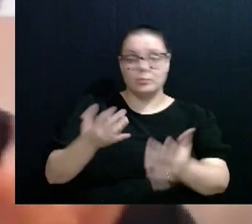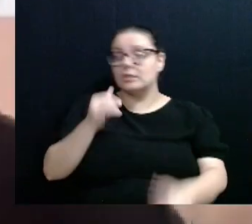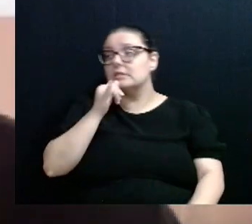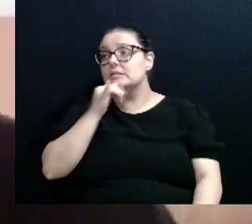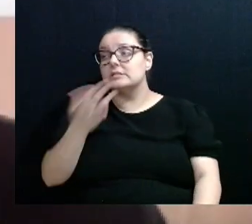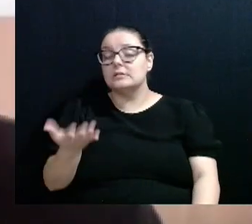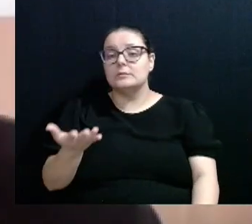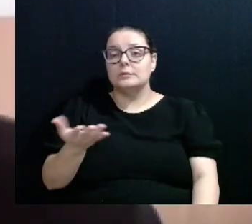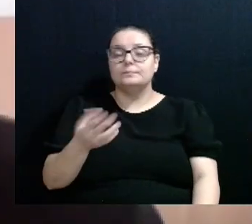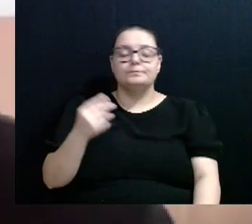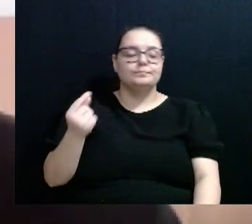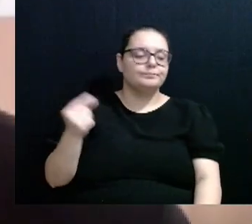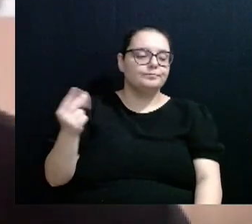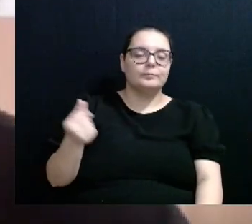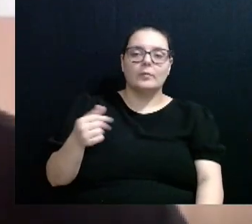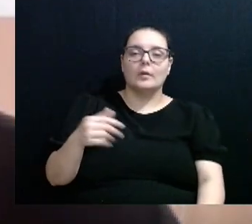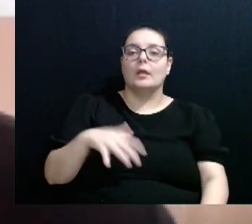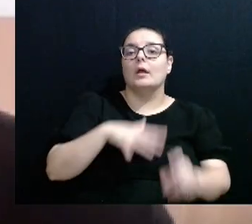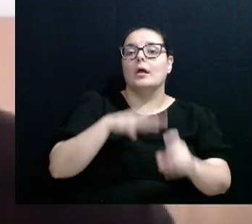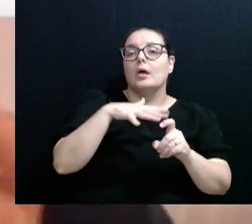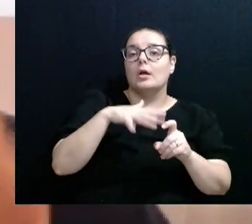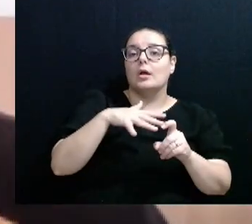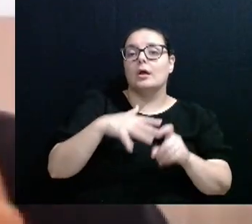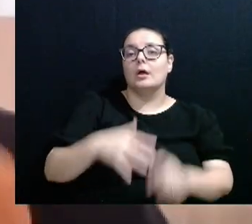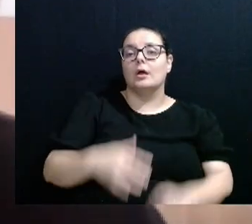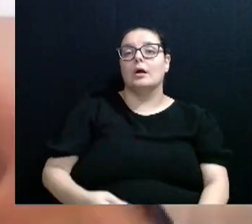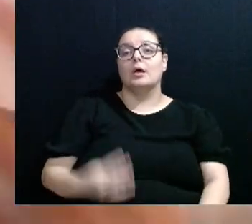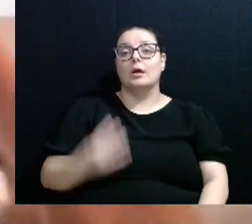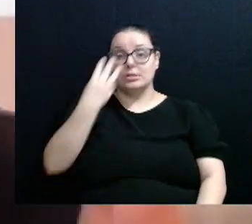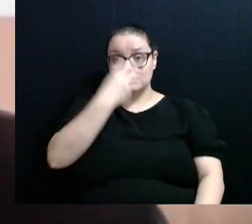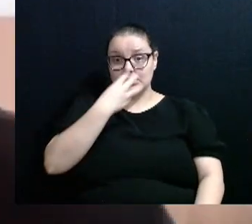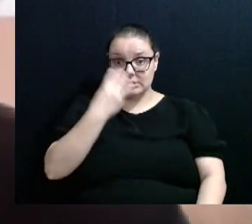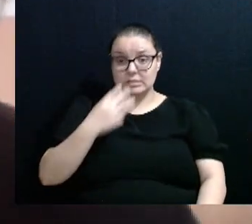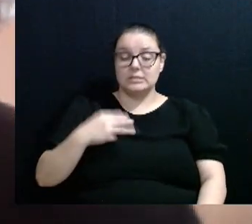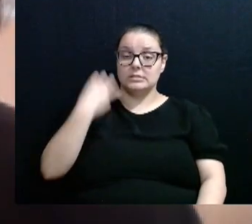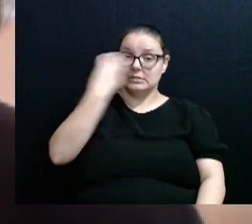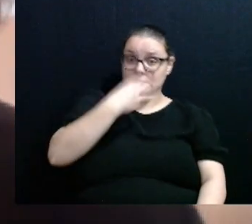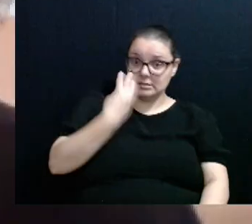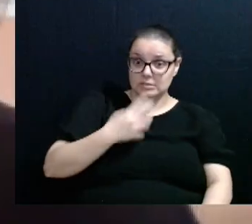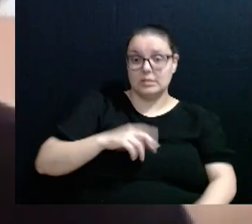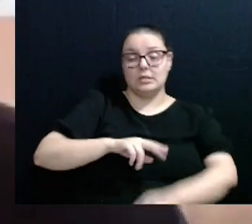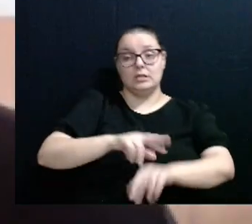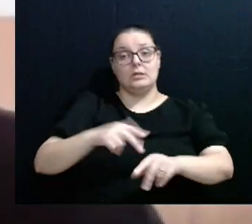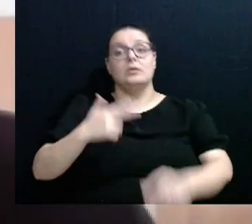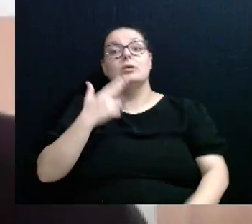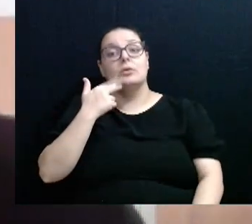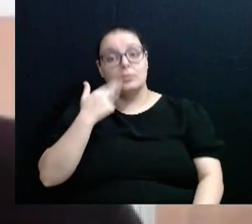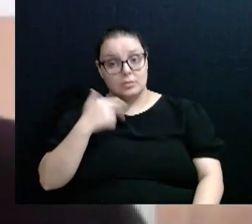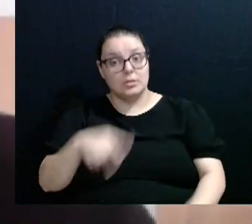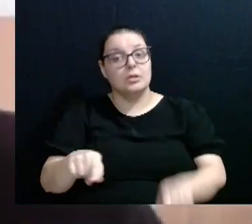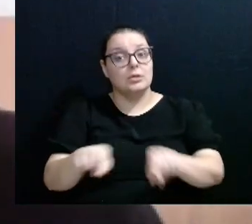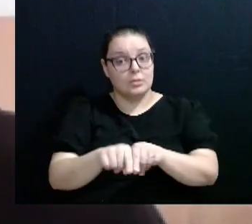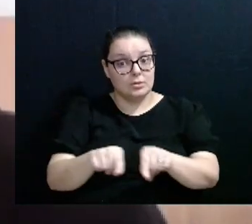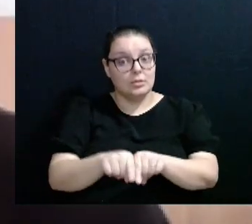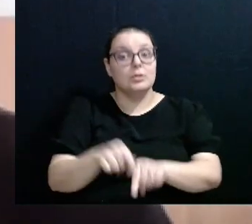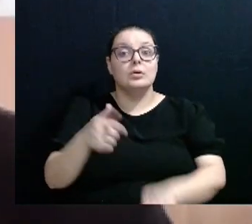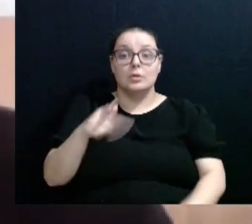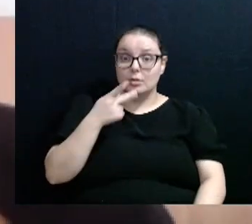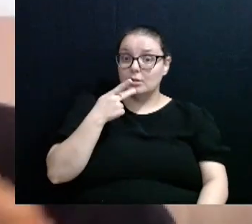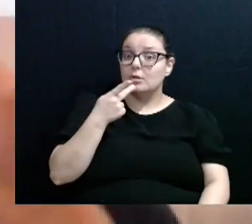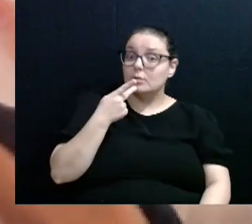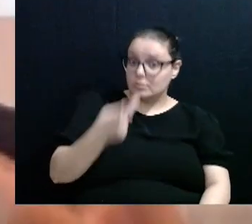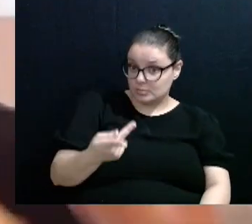aquele mito dos 3 em 3 horas, que muitos nutricionistas, inclusive, continuam falando, a gente vê